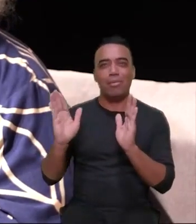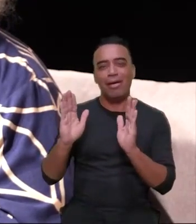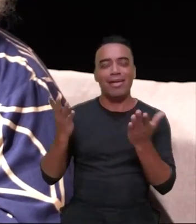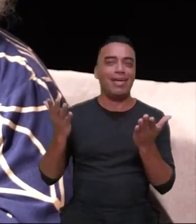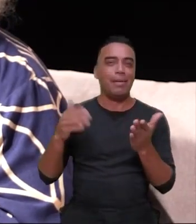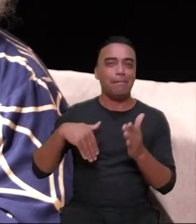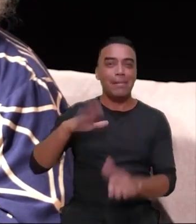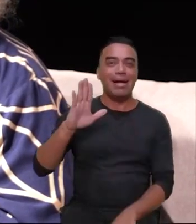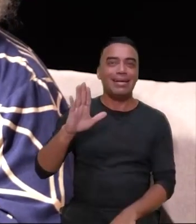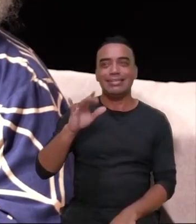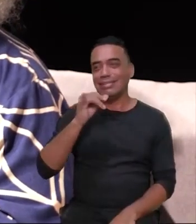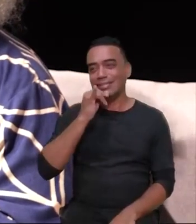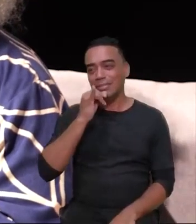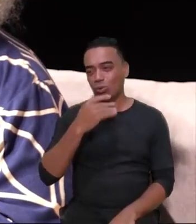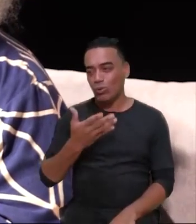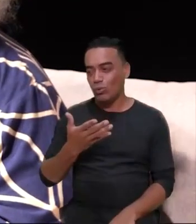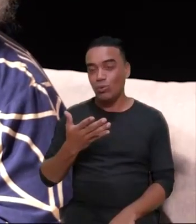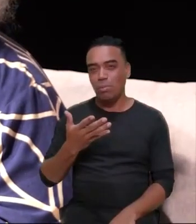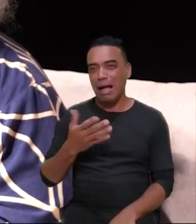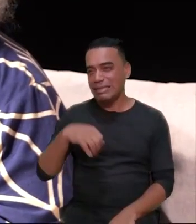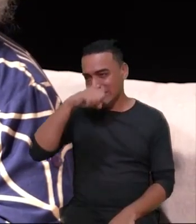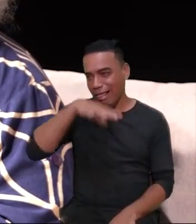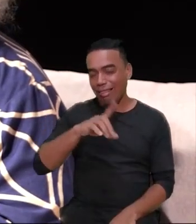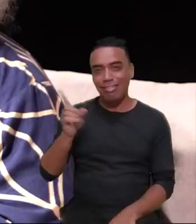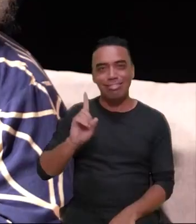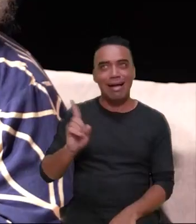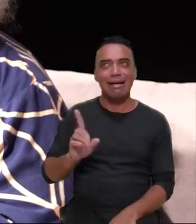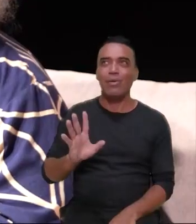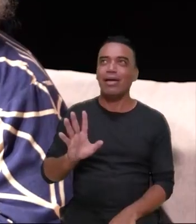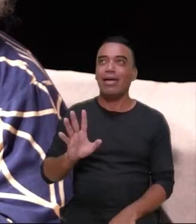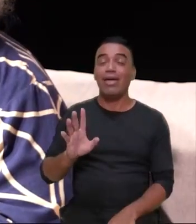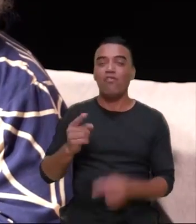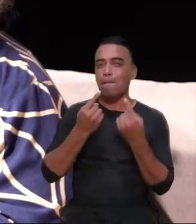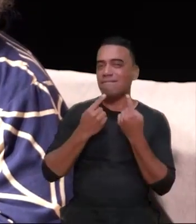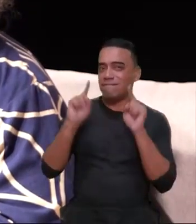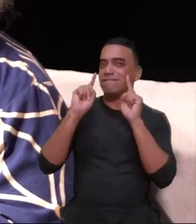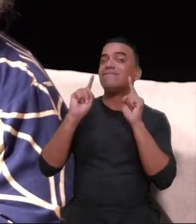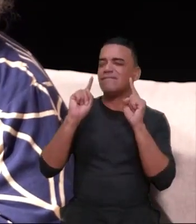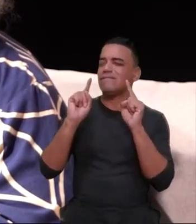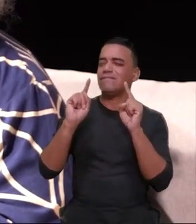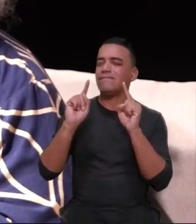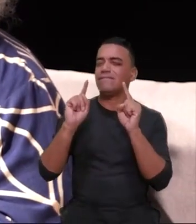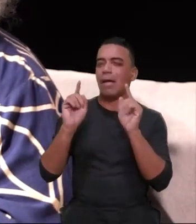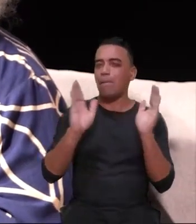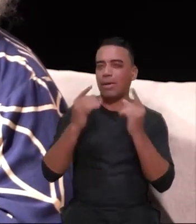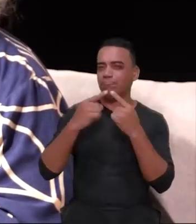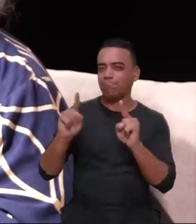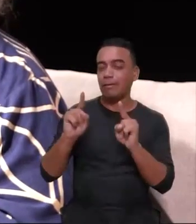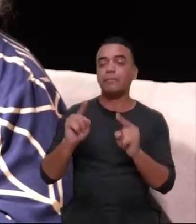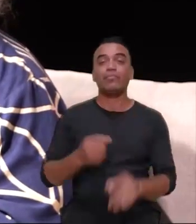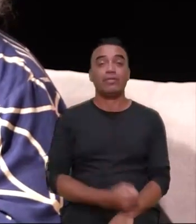mais, não vou dizer agressiva, mas eu vou para uma coisa muito provocativa.